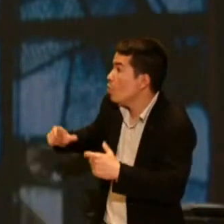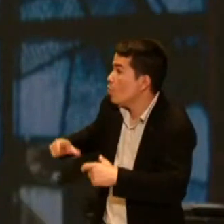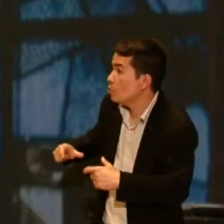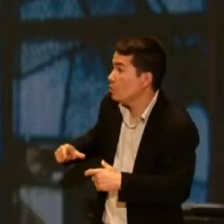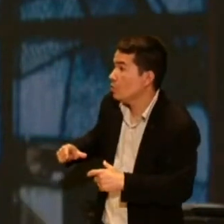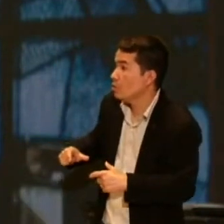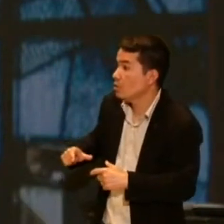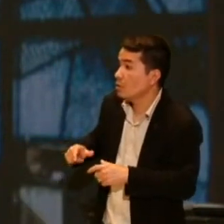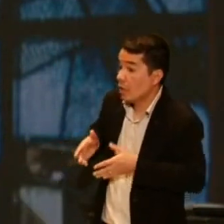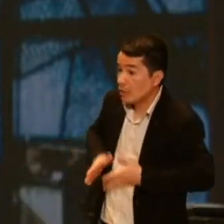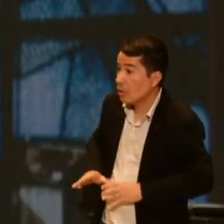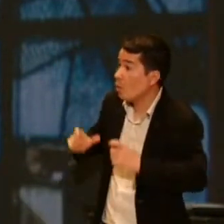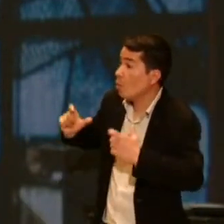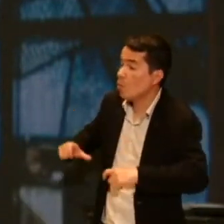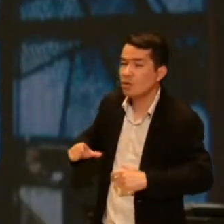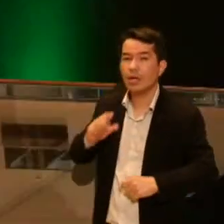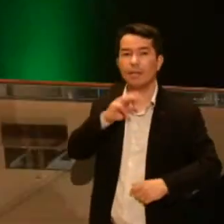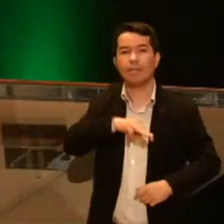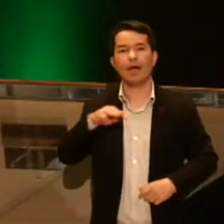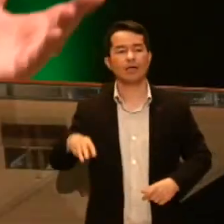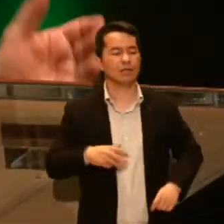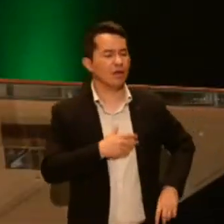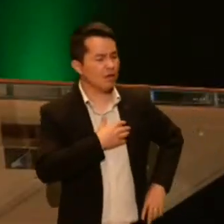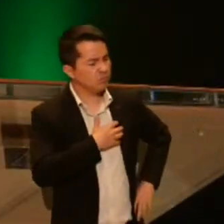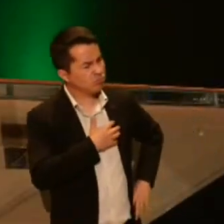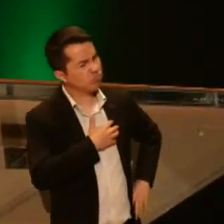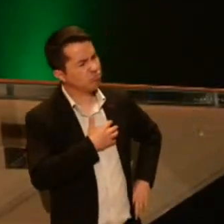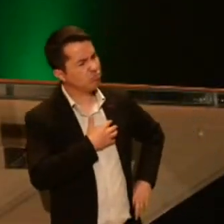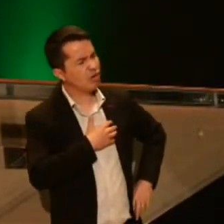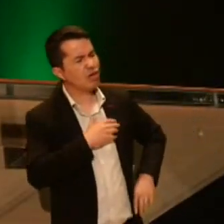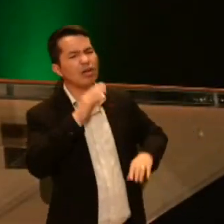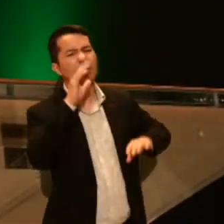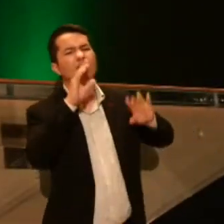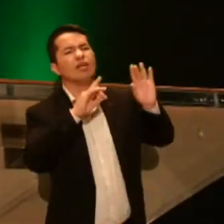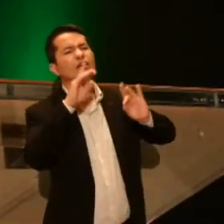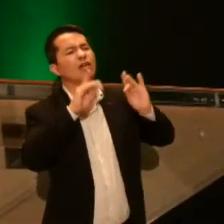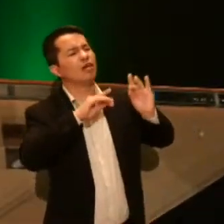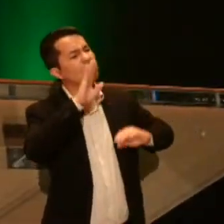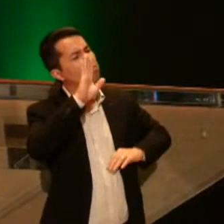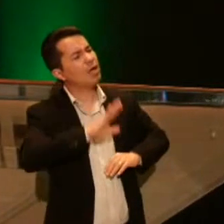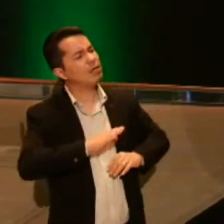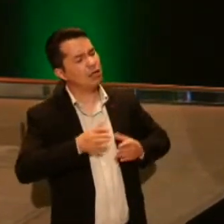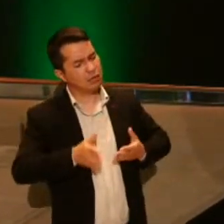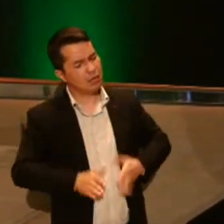Puxa vida, não é? Eles poderiam ter ido junto com os magos.